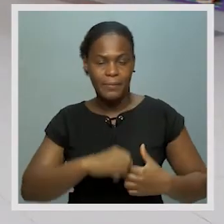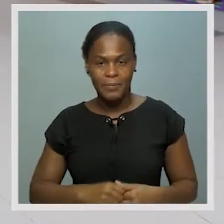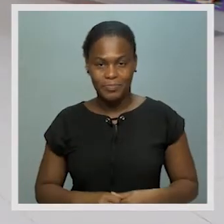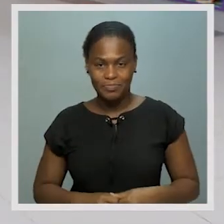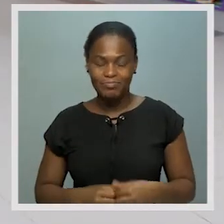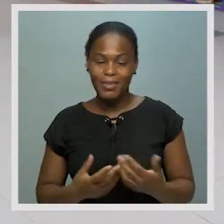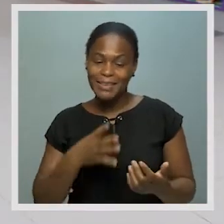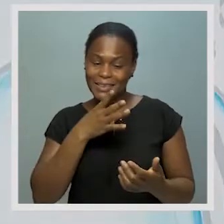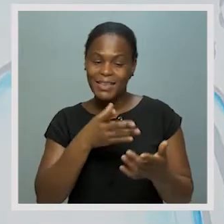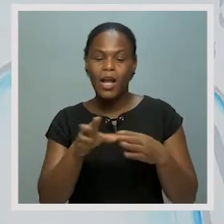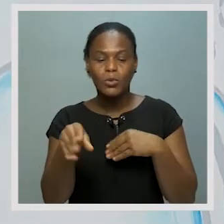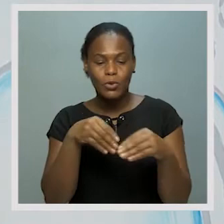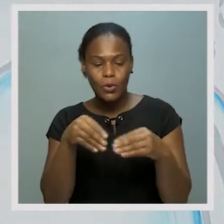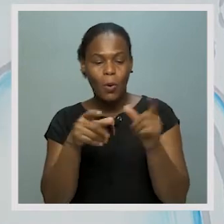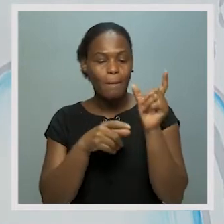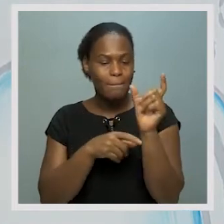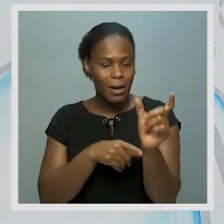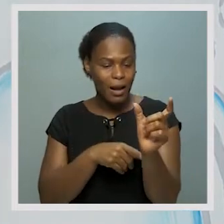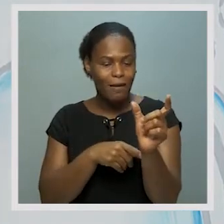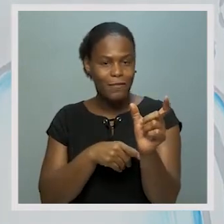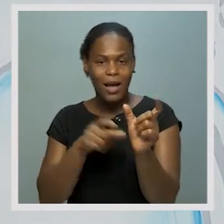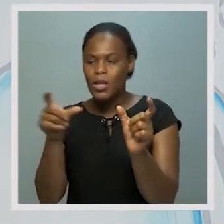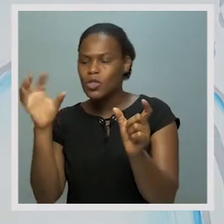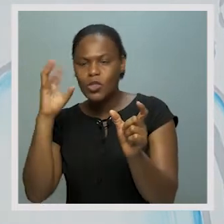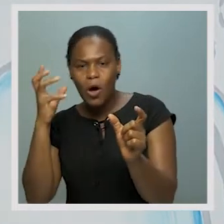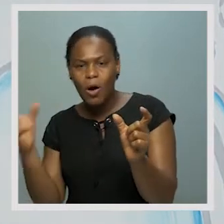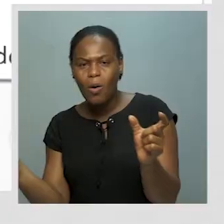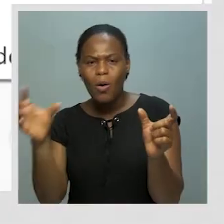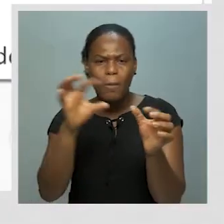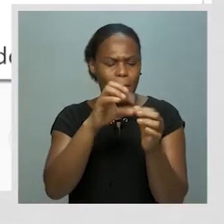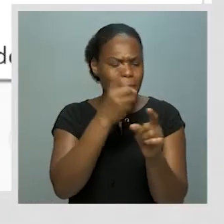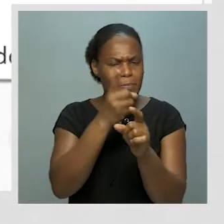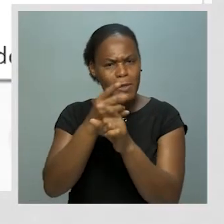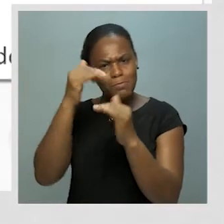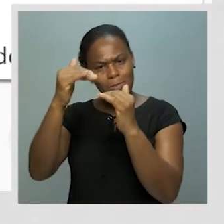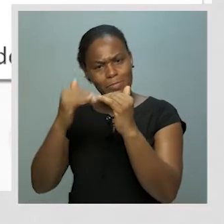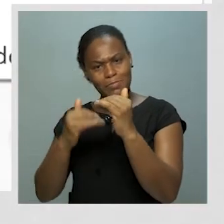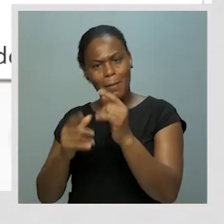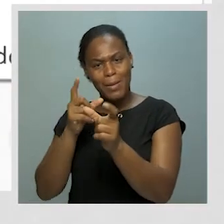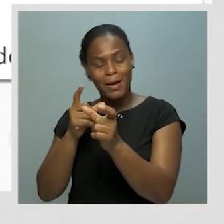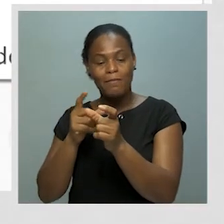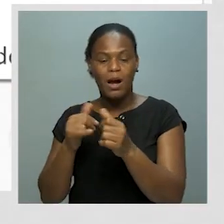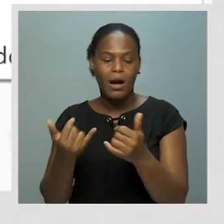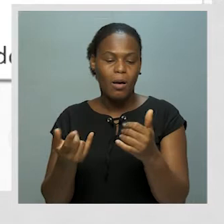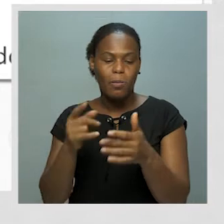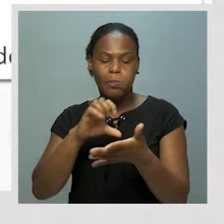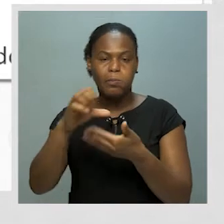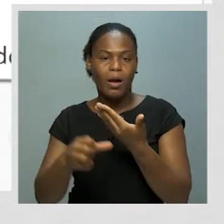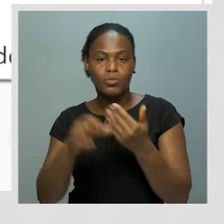veja, aqui há jogos de palavras, rima, sonoridade, ritmo e compasso,